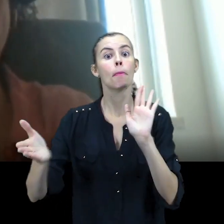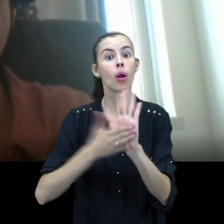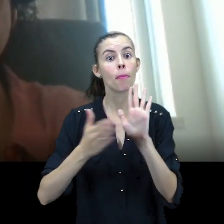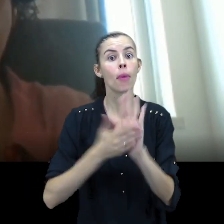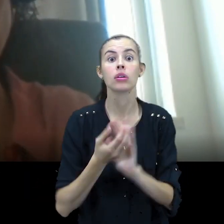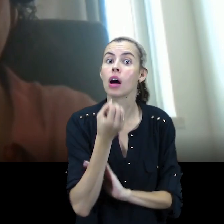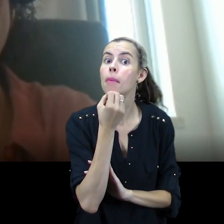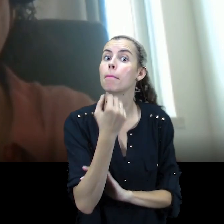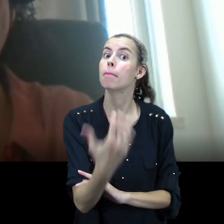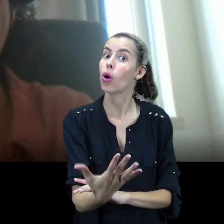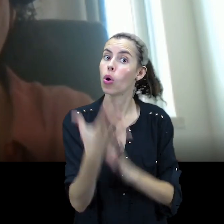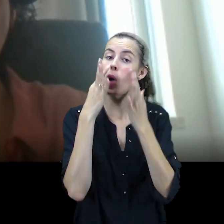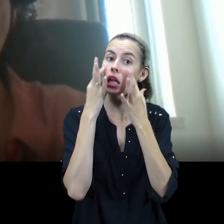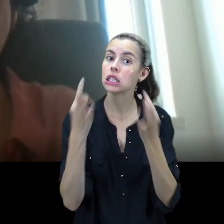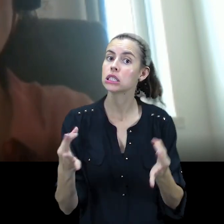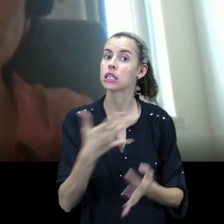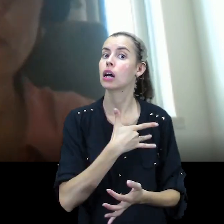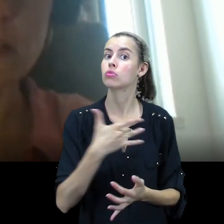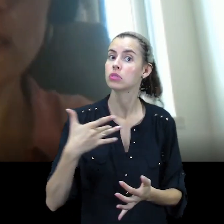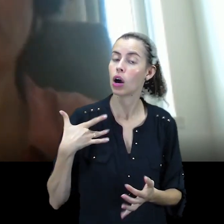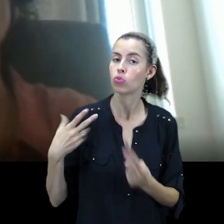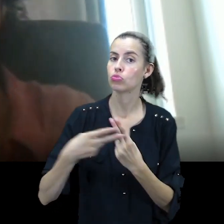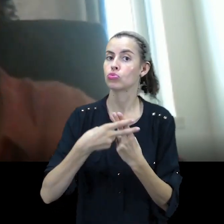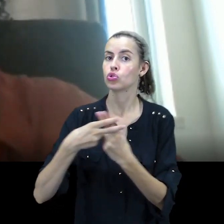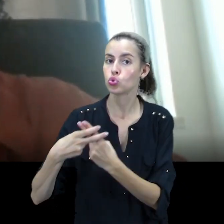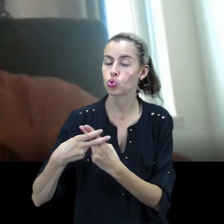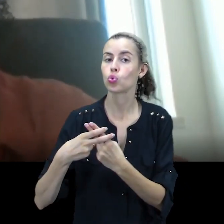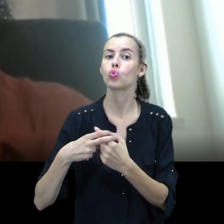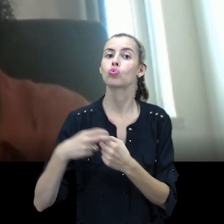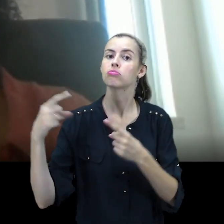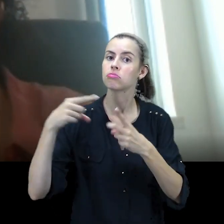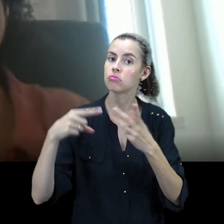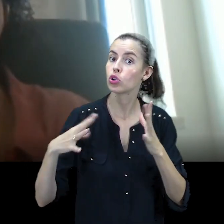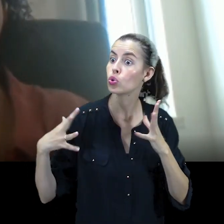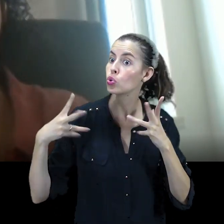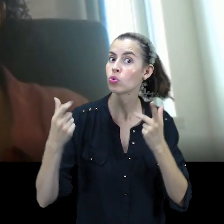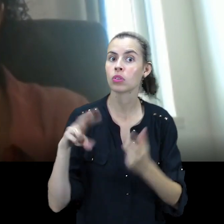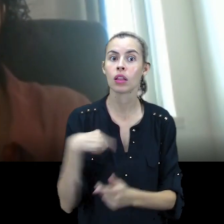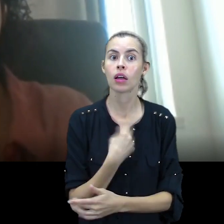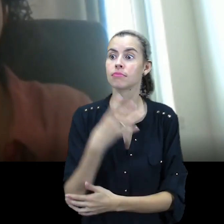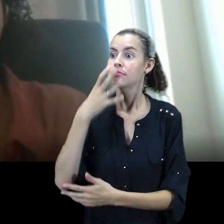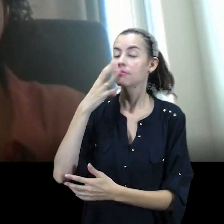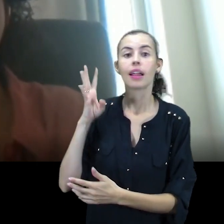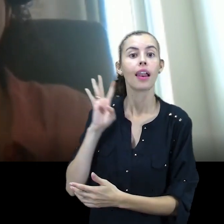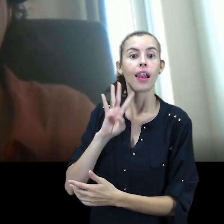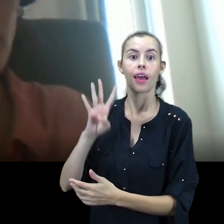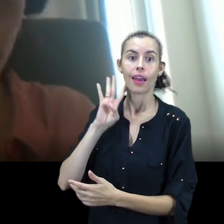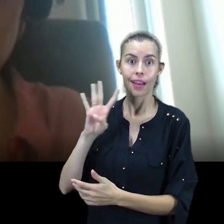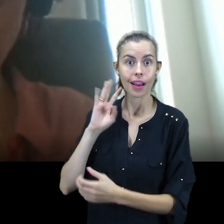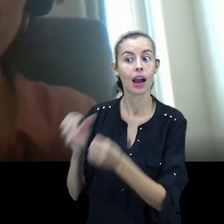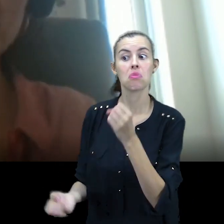experiências também internamente, né? Como é que um curso está fazendo para inspirar o outro curso a fazer também. E